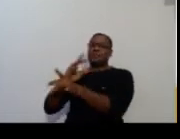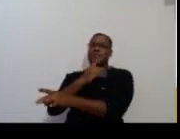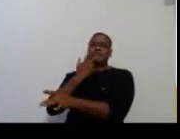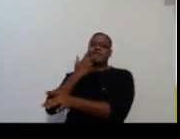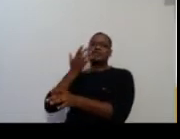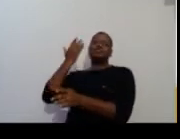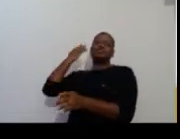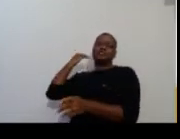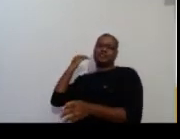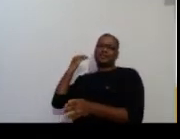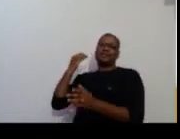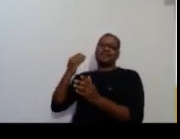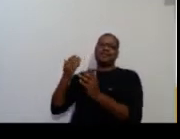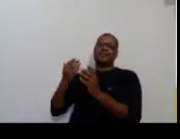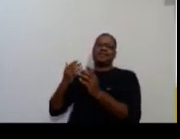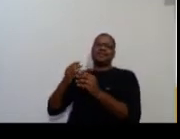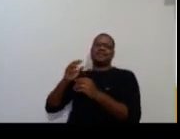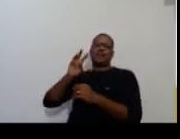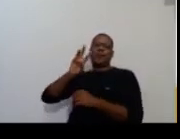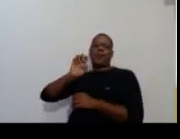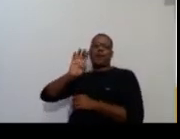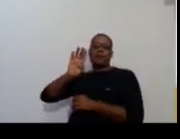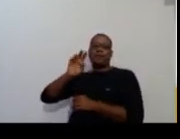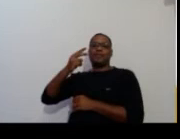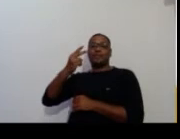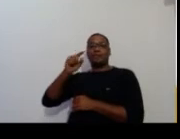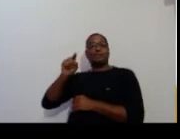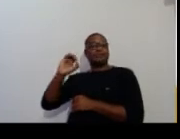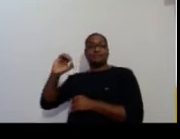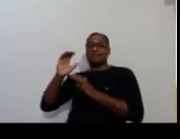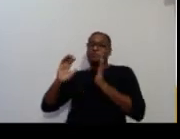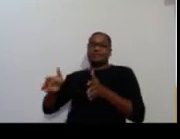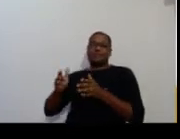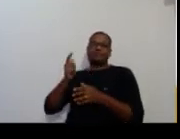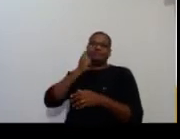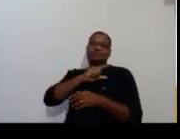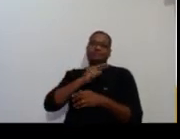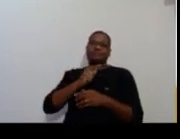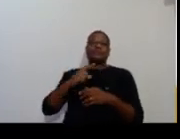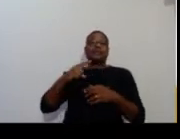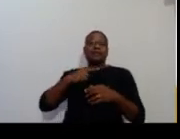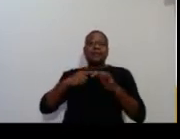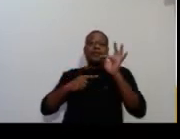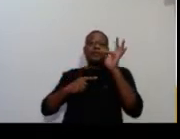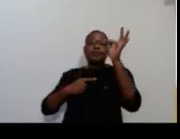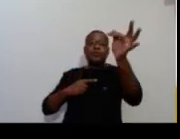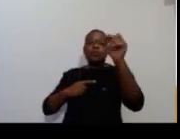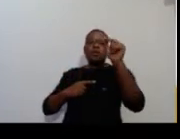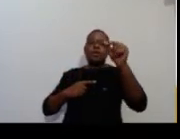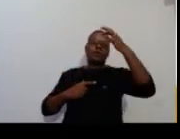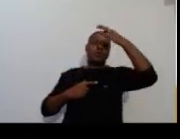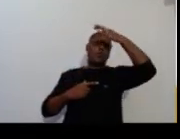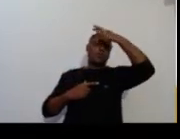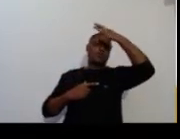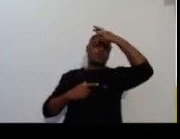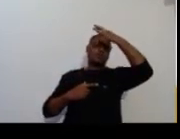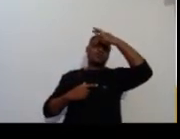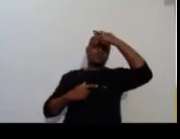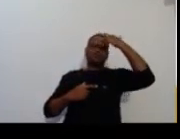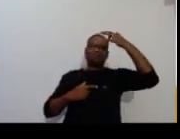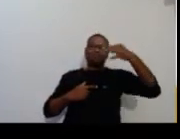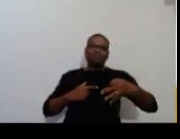2.0 que ele já vem retratando esse tipo de inteligência. Então, hoje, a habilidade do futuro é a consciência. É a humanização